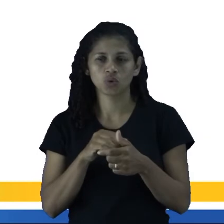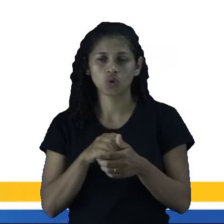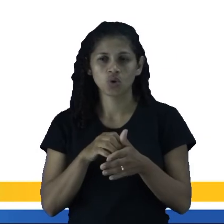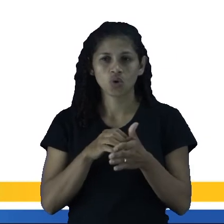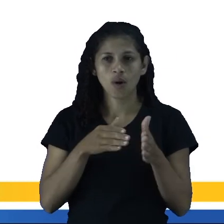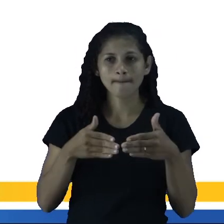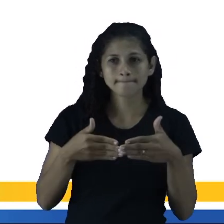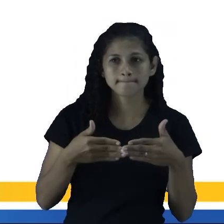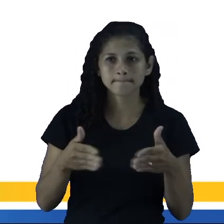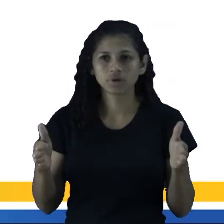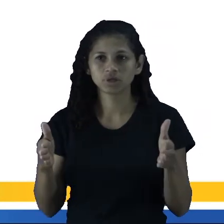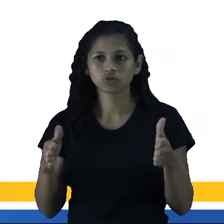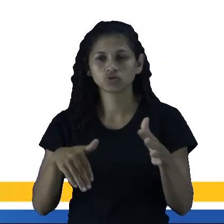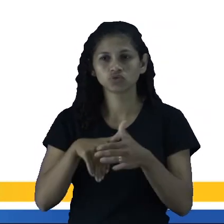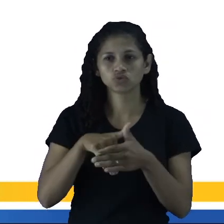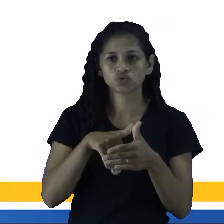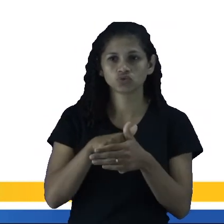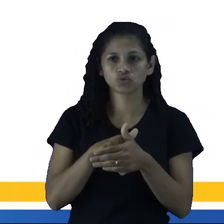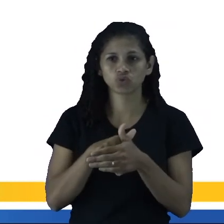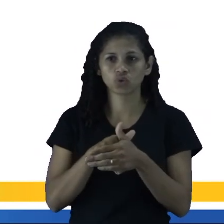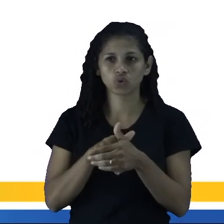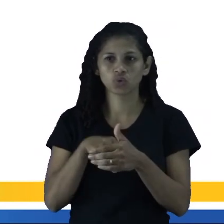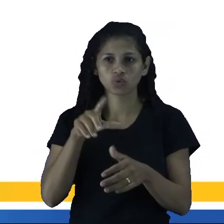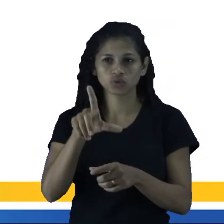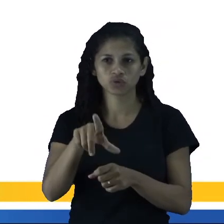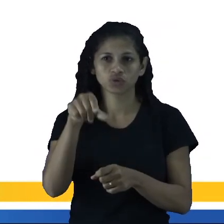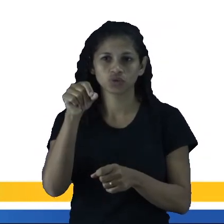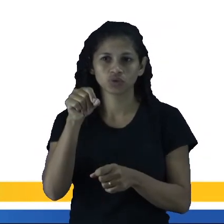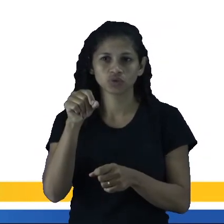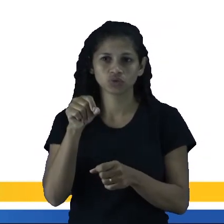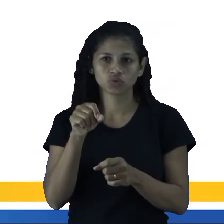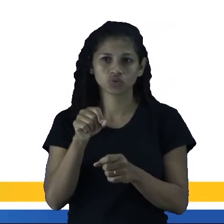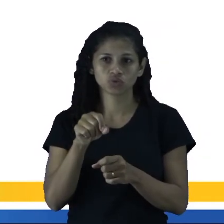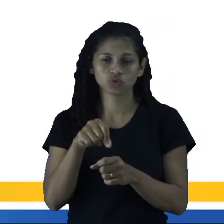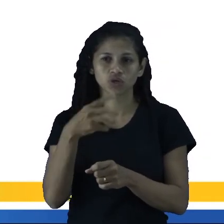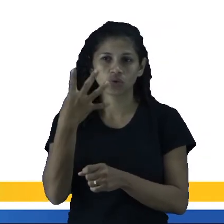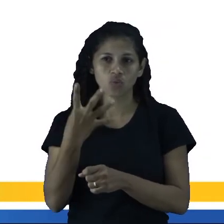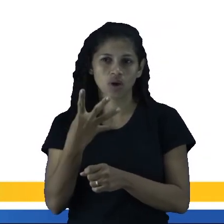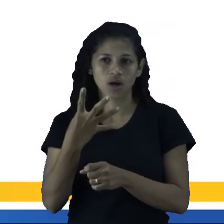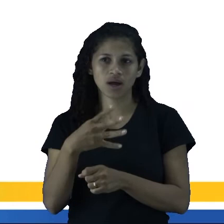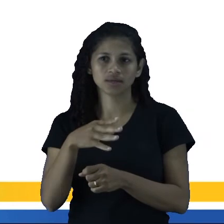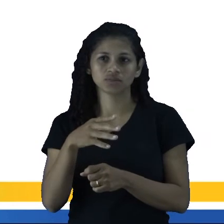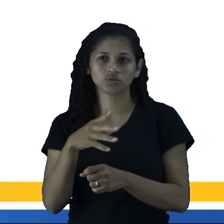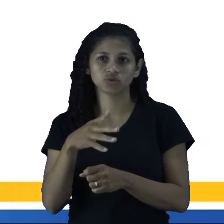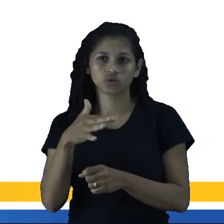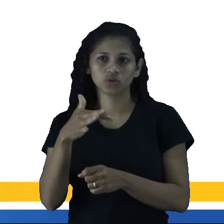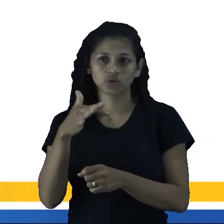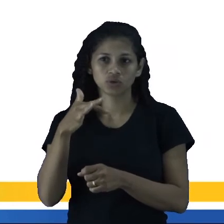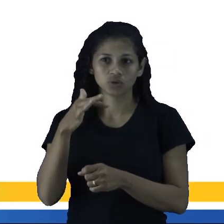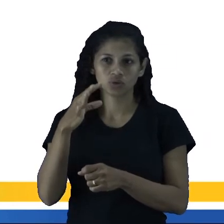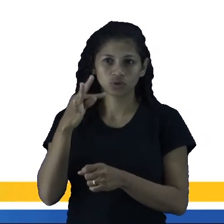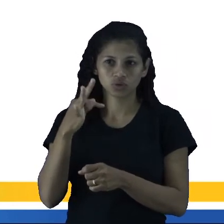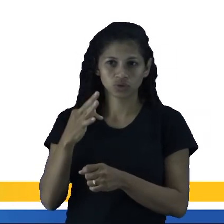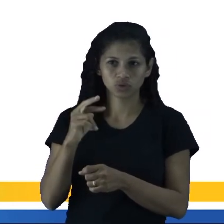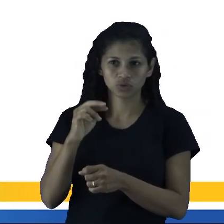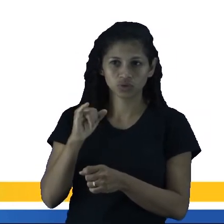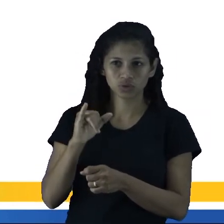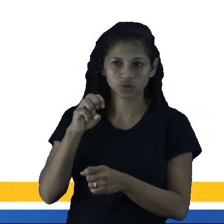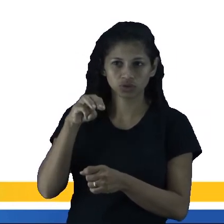do torneio foi escolhido da seguinte forma. Primeiro foram sorteados 4 times para compor o grupo A. Presta atenção nisso.